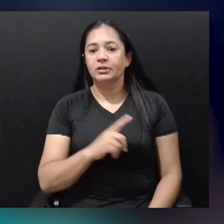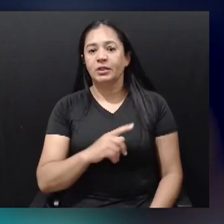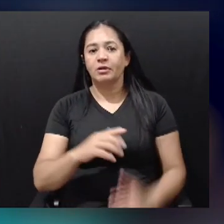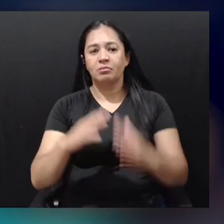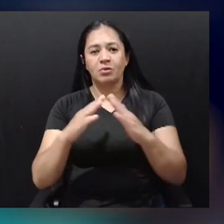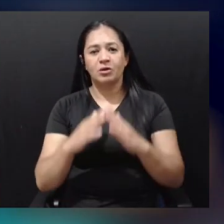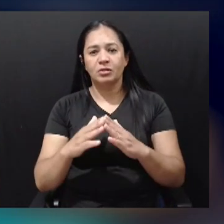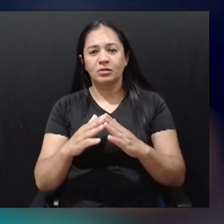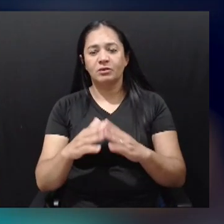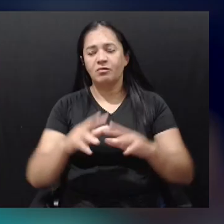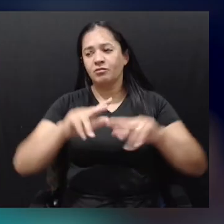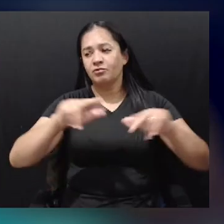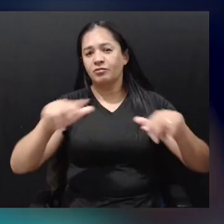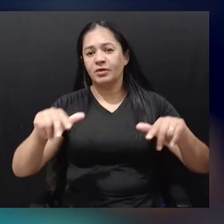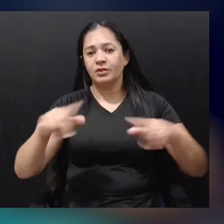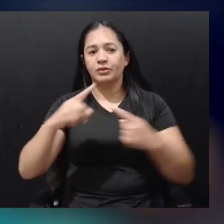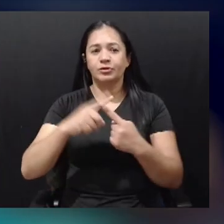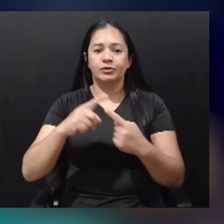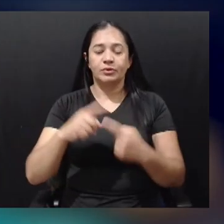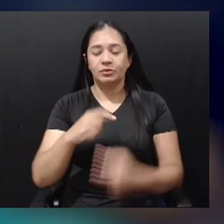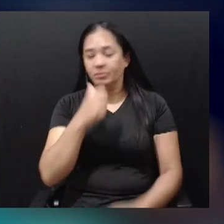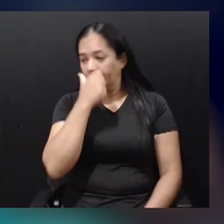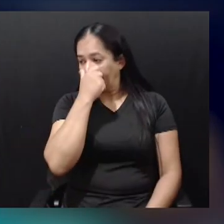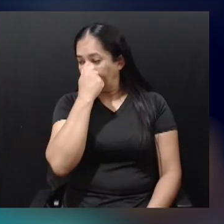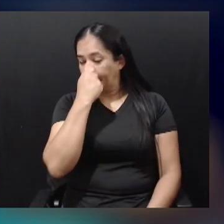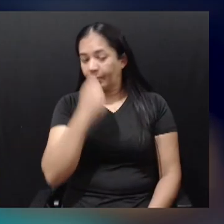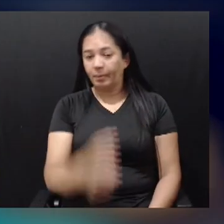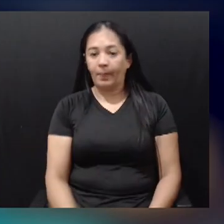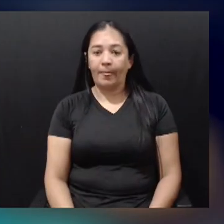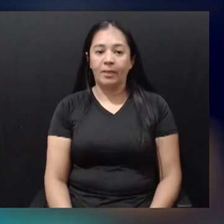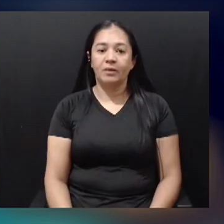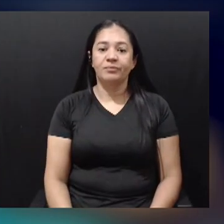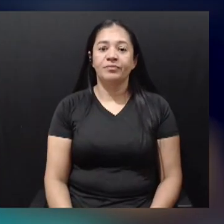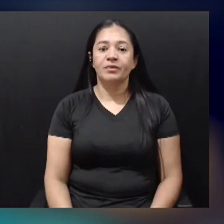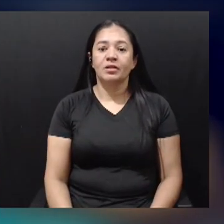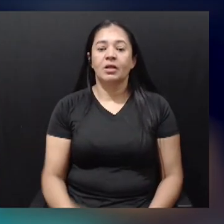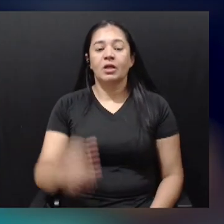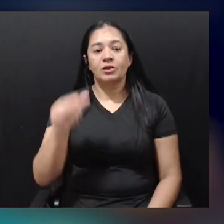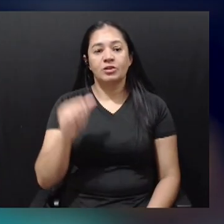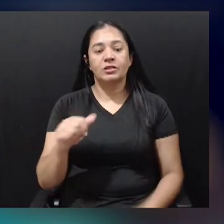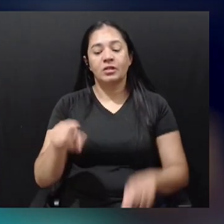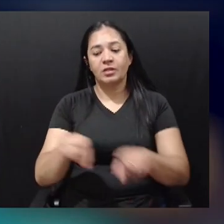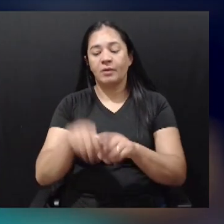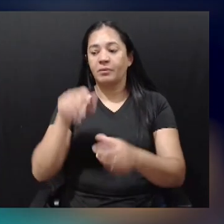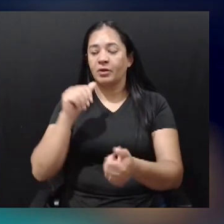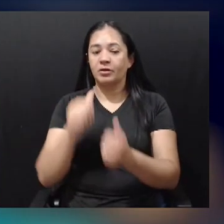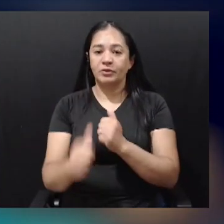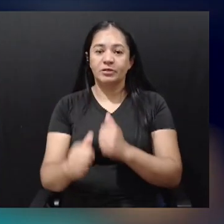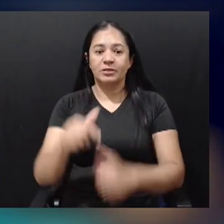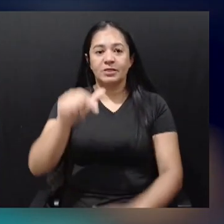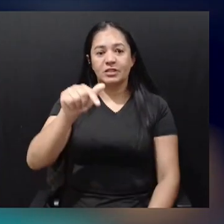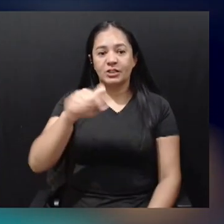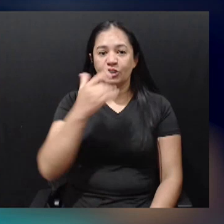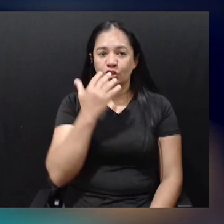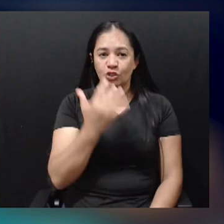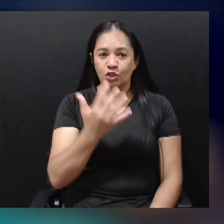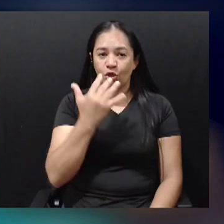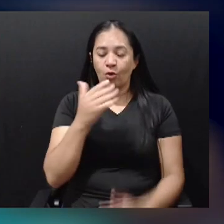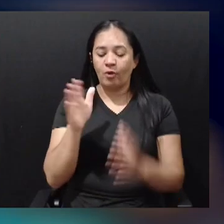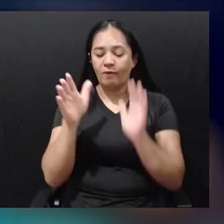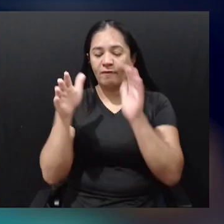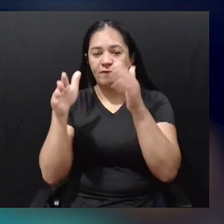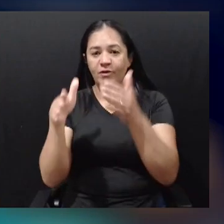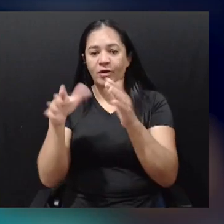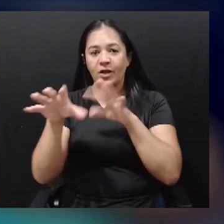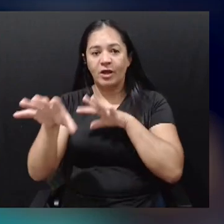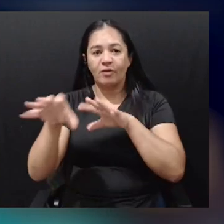de situação. E a OSC de Iniciação Desportiva Sete Cores, voltada à formação esportiva